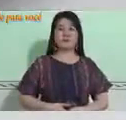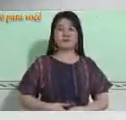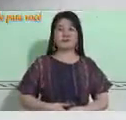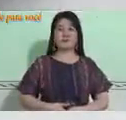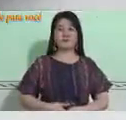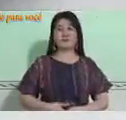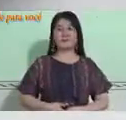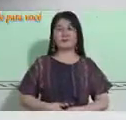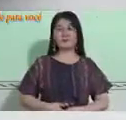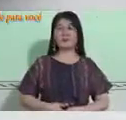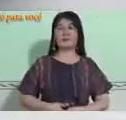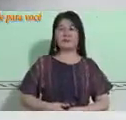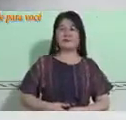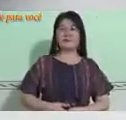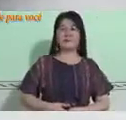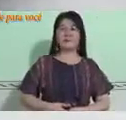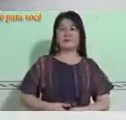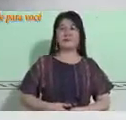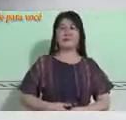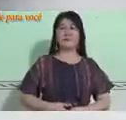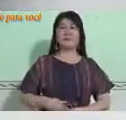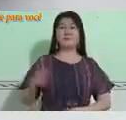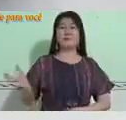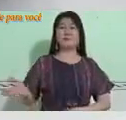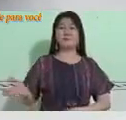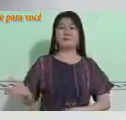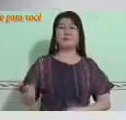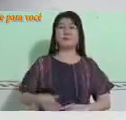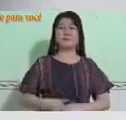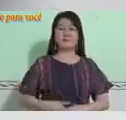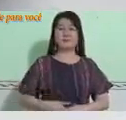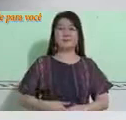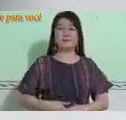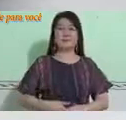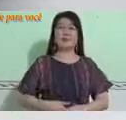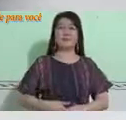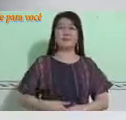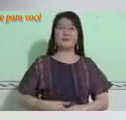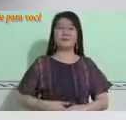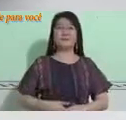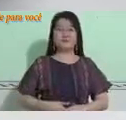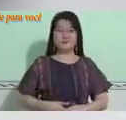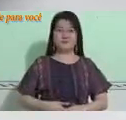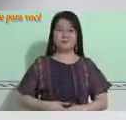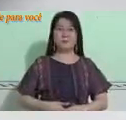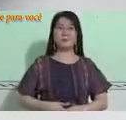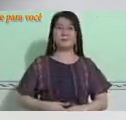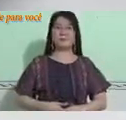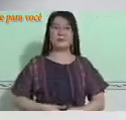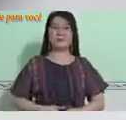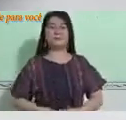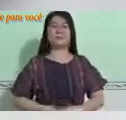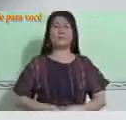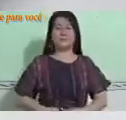J, T, R, E, M, E, D, L, I, R, A, S, durante a realização de movimentos, vírgula, como escrever, vírgula, costurar ou